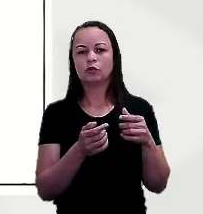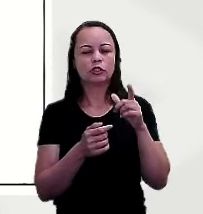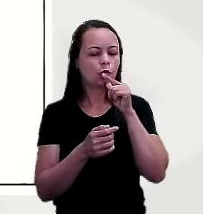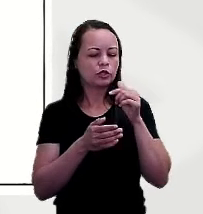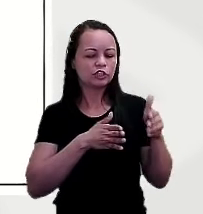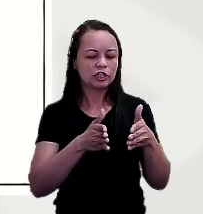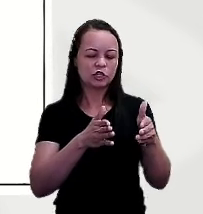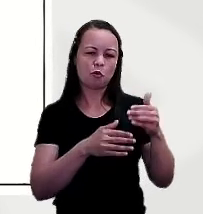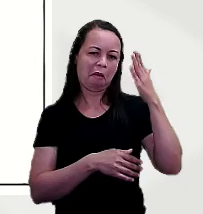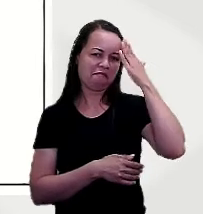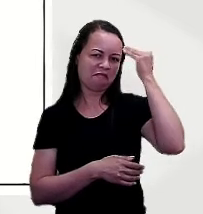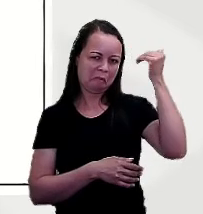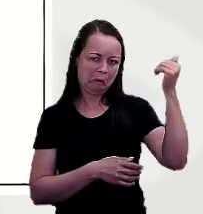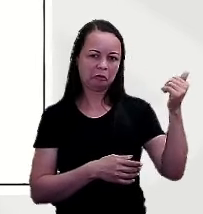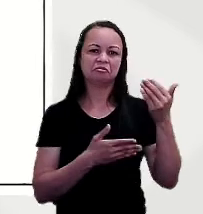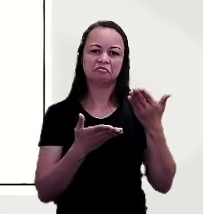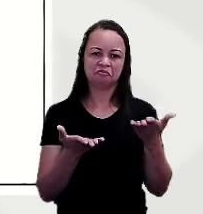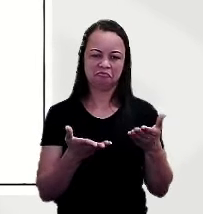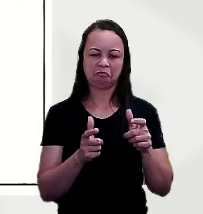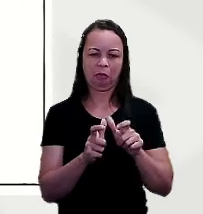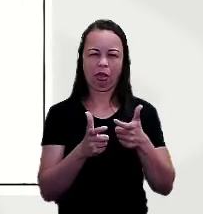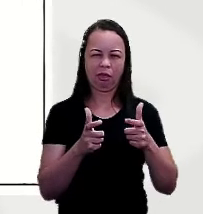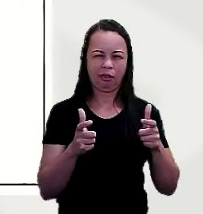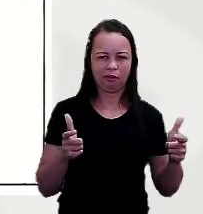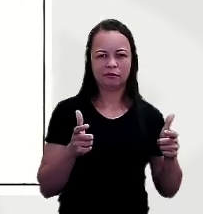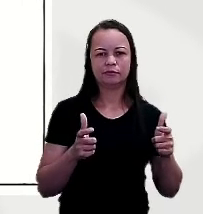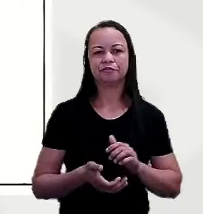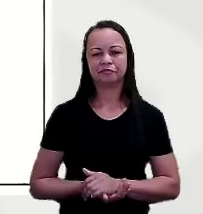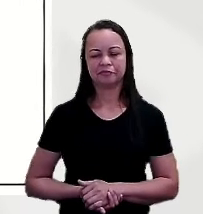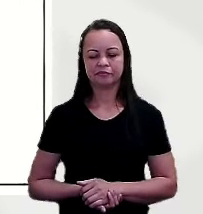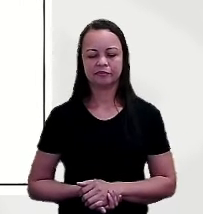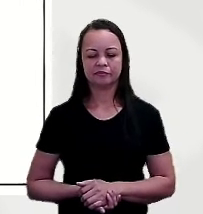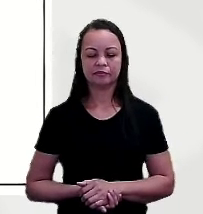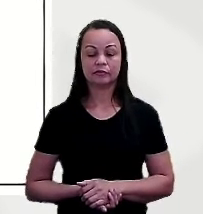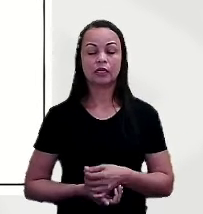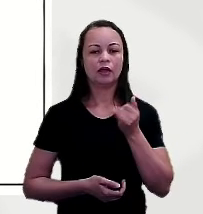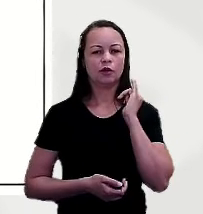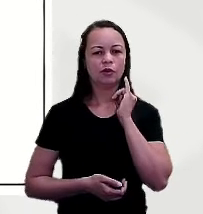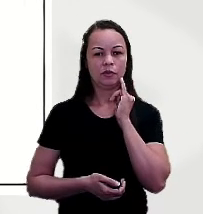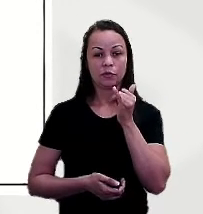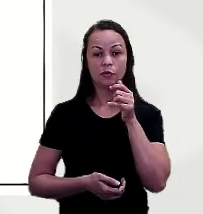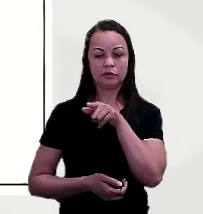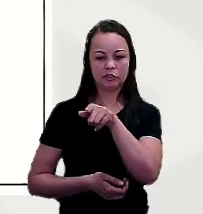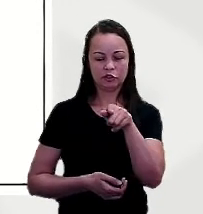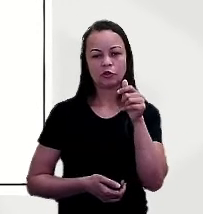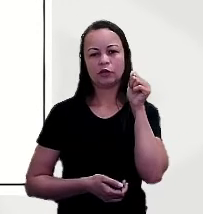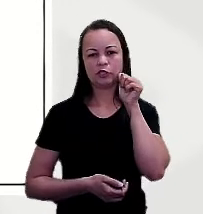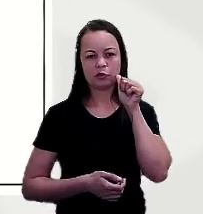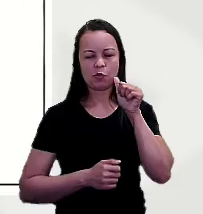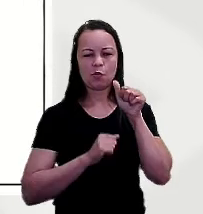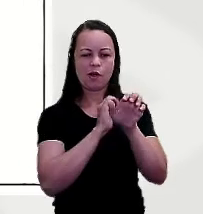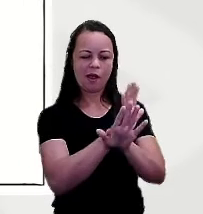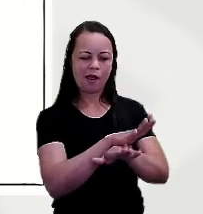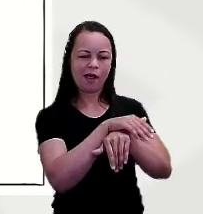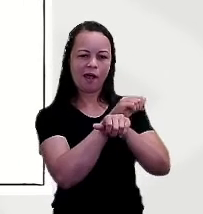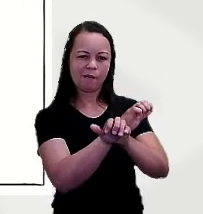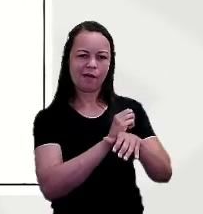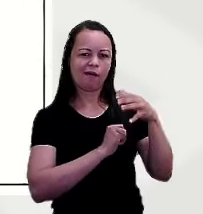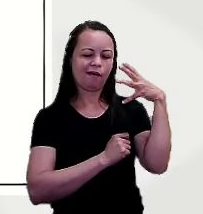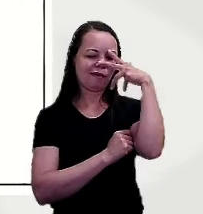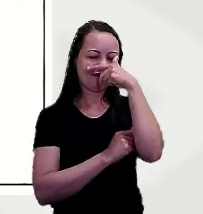muito famoso, né? Enorme. Conta a história de uma bela sereia que vive em